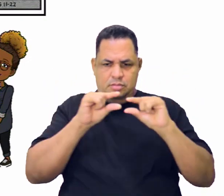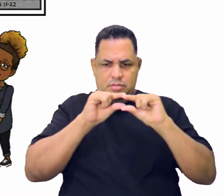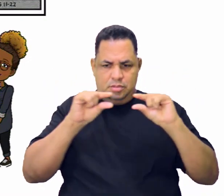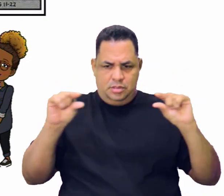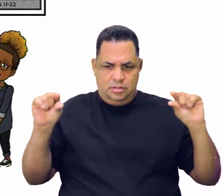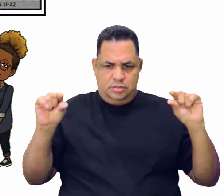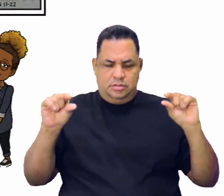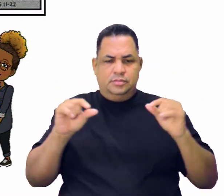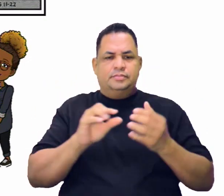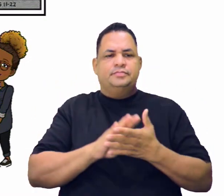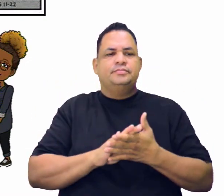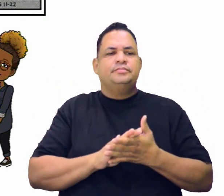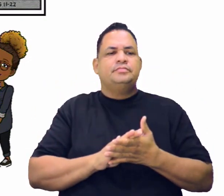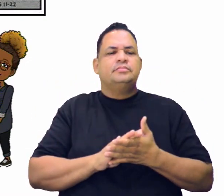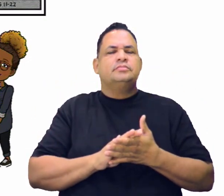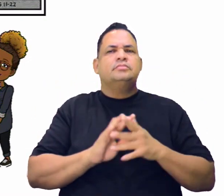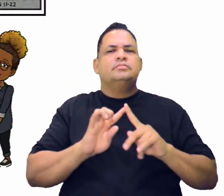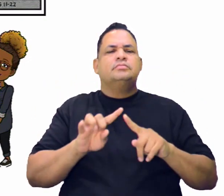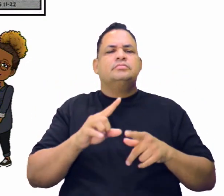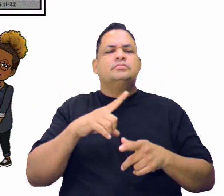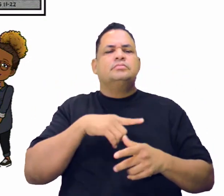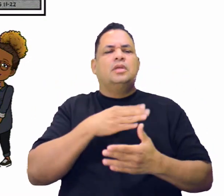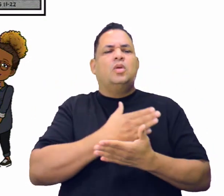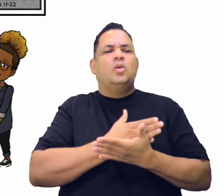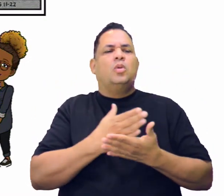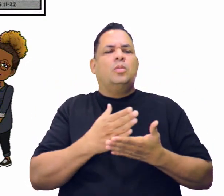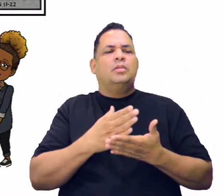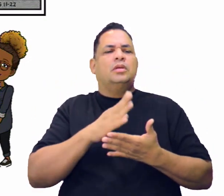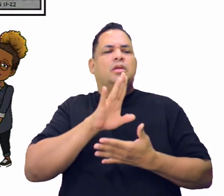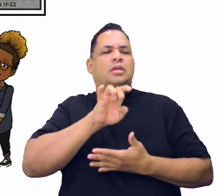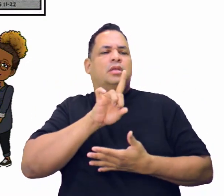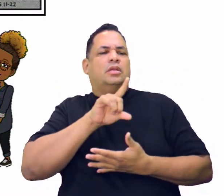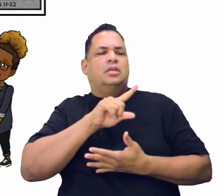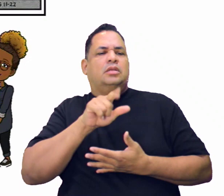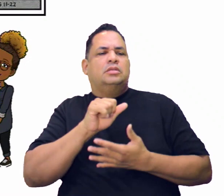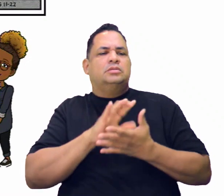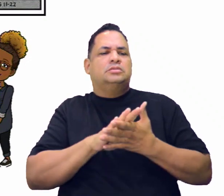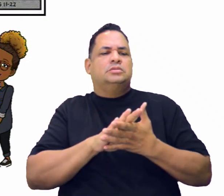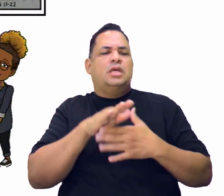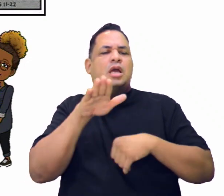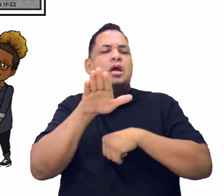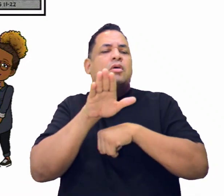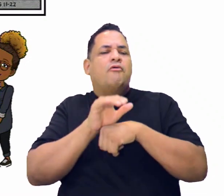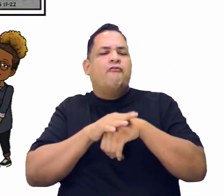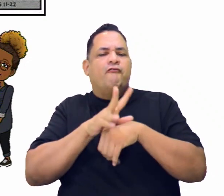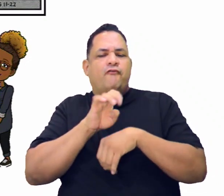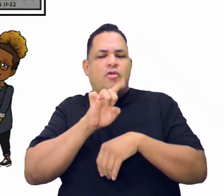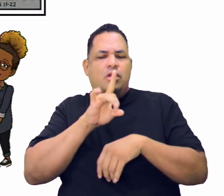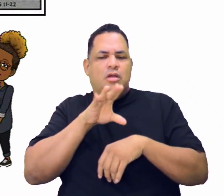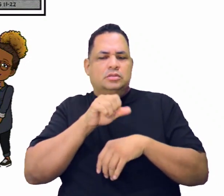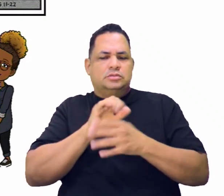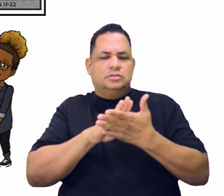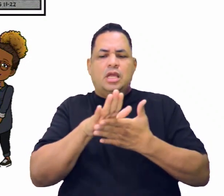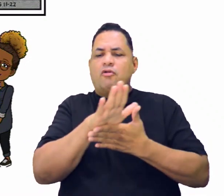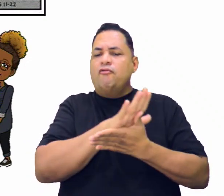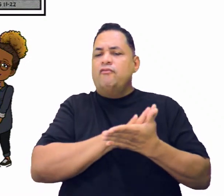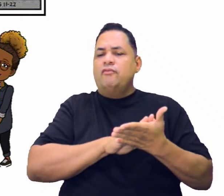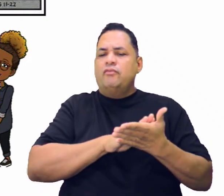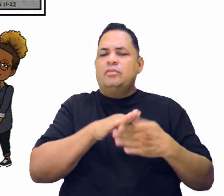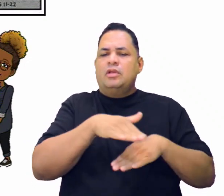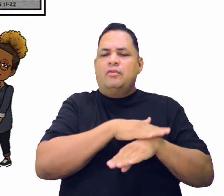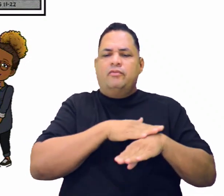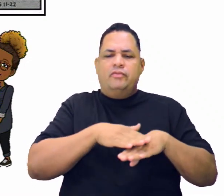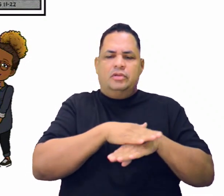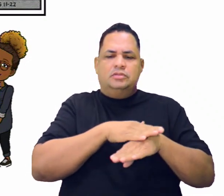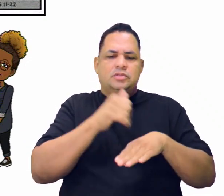oração. Ai, professora, mas aqui começou Liz. Liz é o vocativo, ele tá conversando com quem? Com a moça.